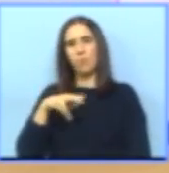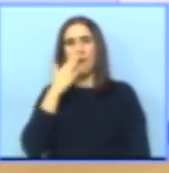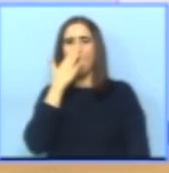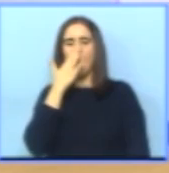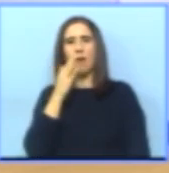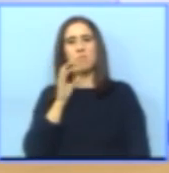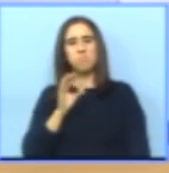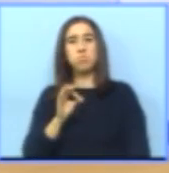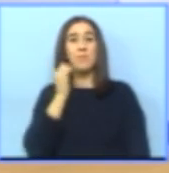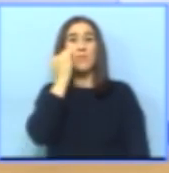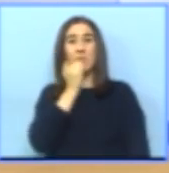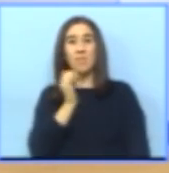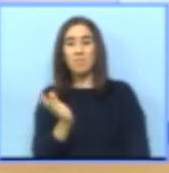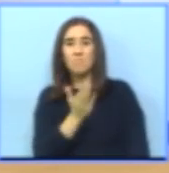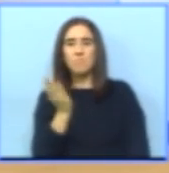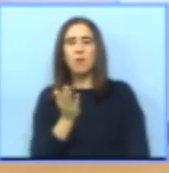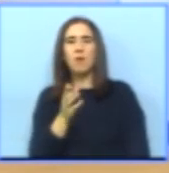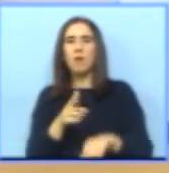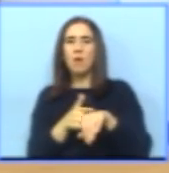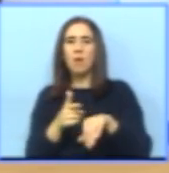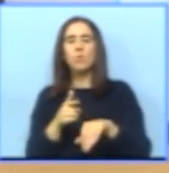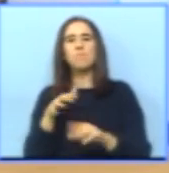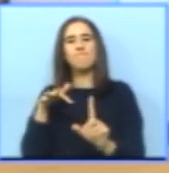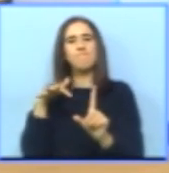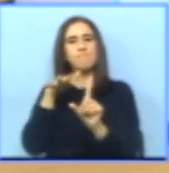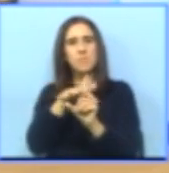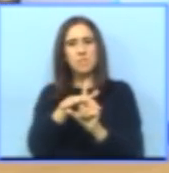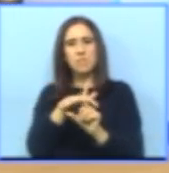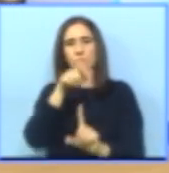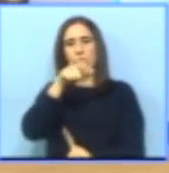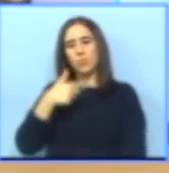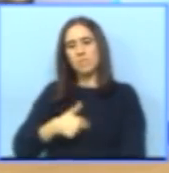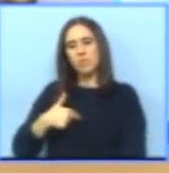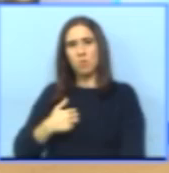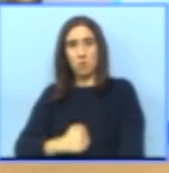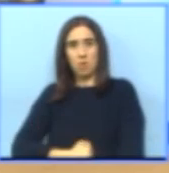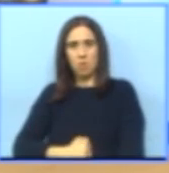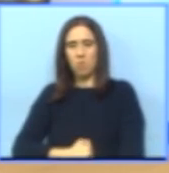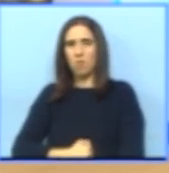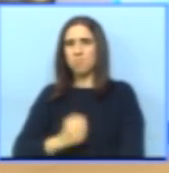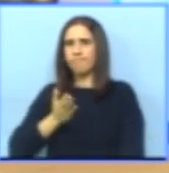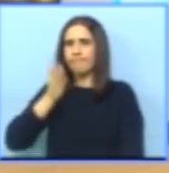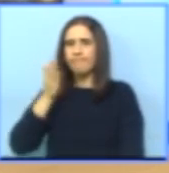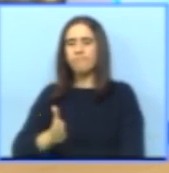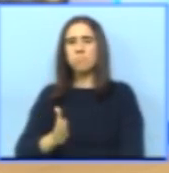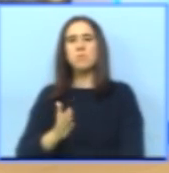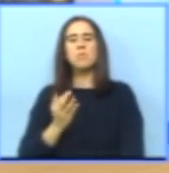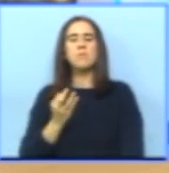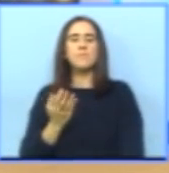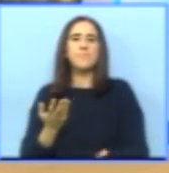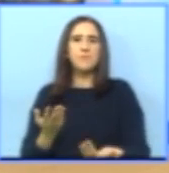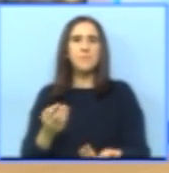do filme, numa altura em que, digamos, a perseguição aos cristãos, aos católicos era implacável e,